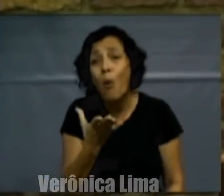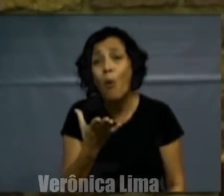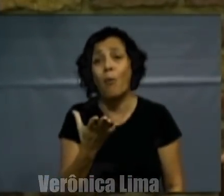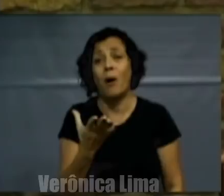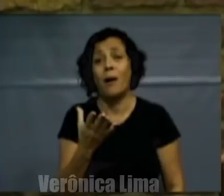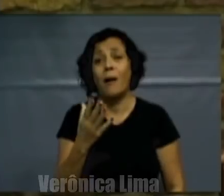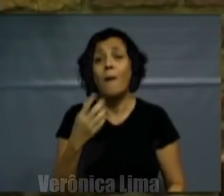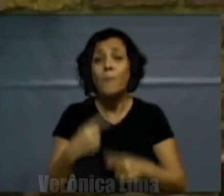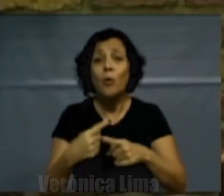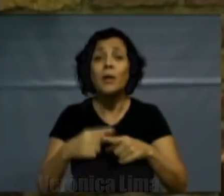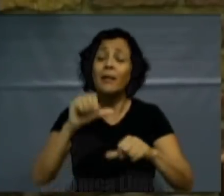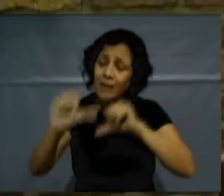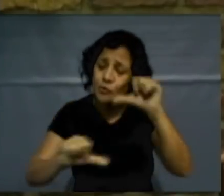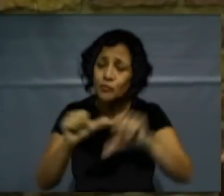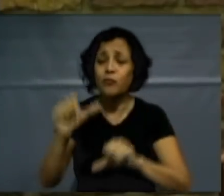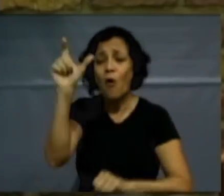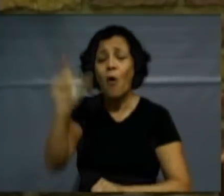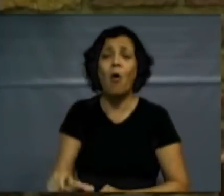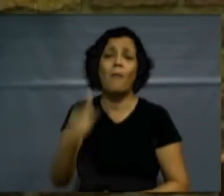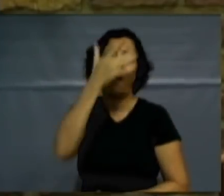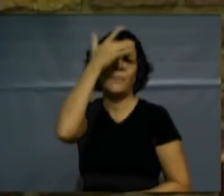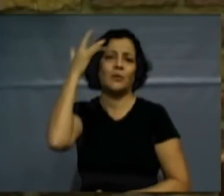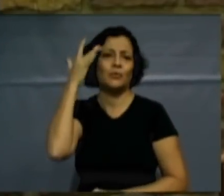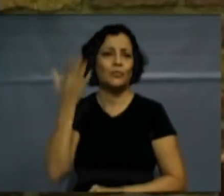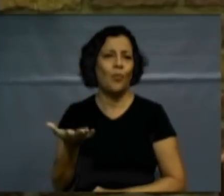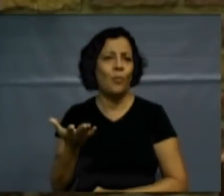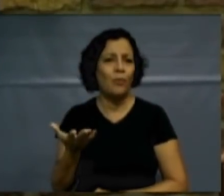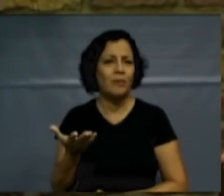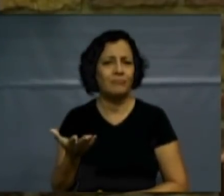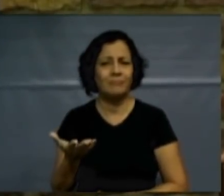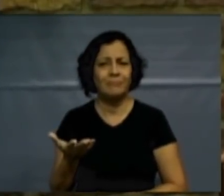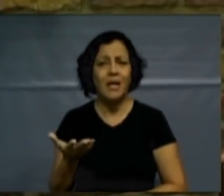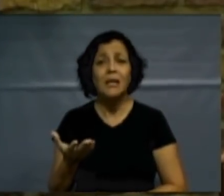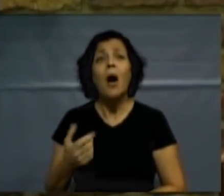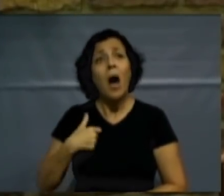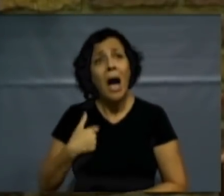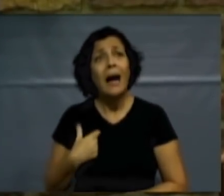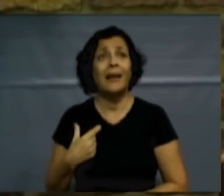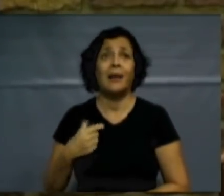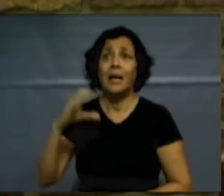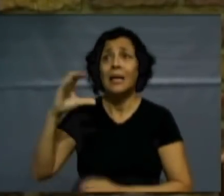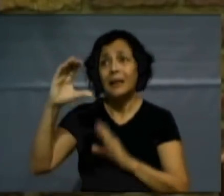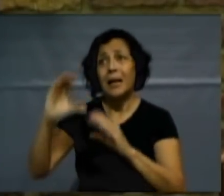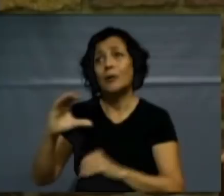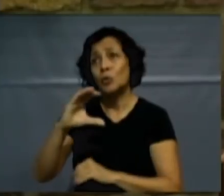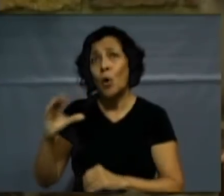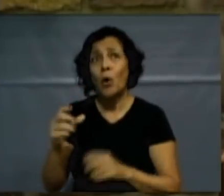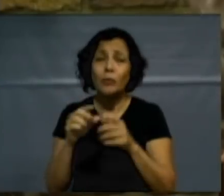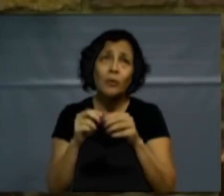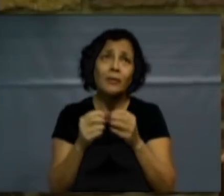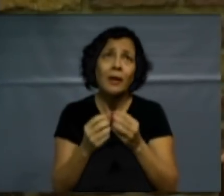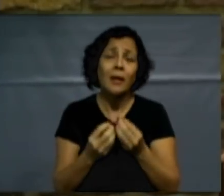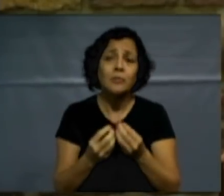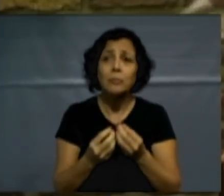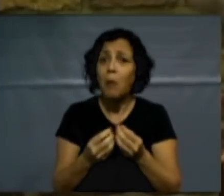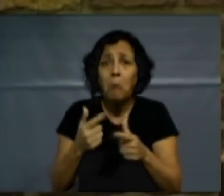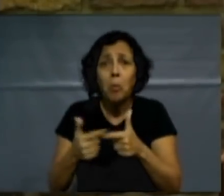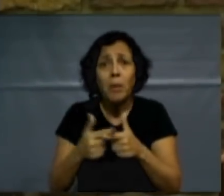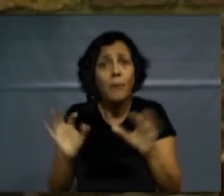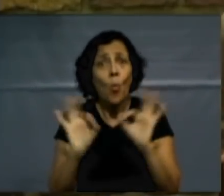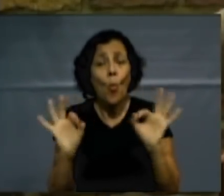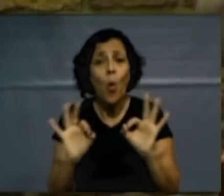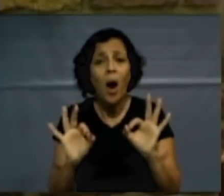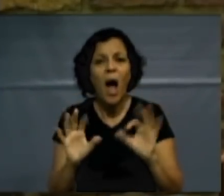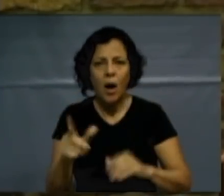homens são boas. Se eu ainda gosto do terço, eu vou para a igreja católica, não tem nenhum problema. Agora, não vamos vir